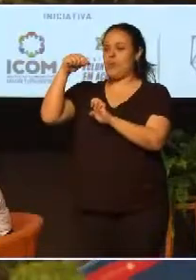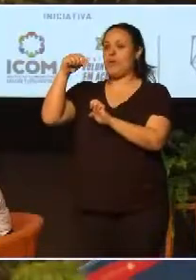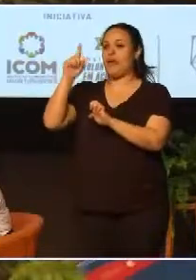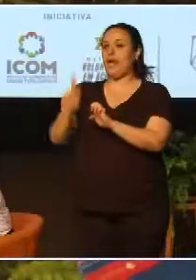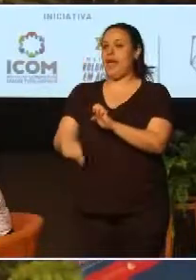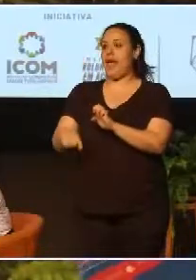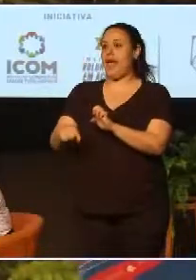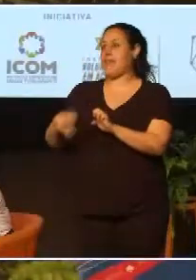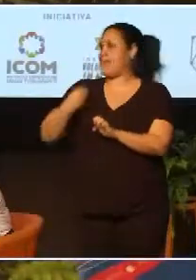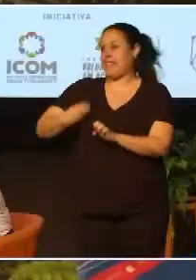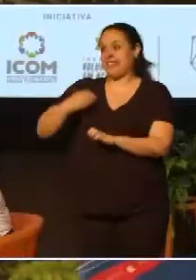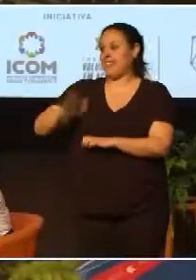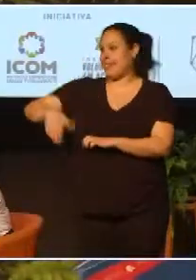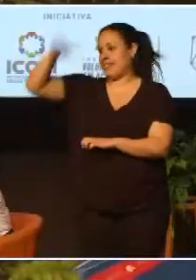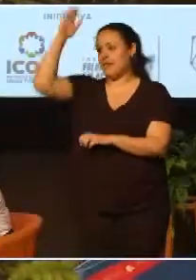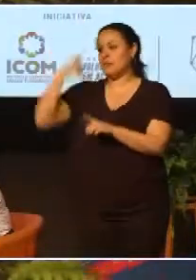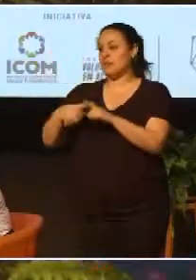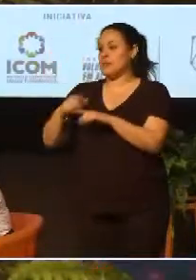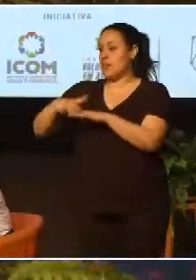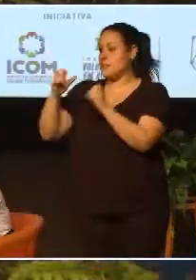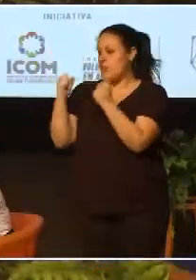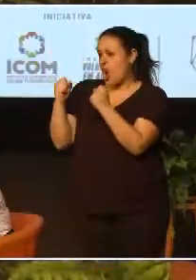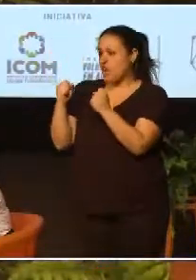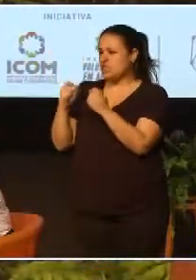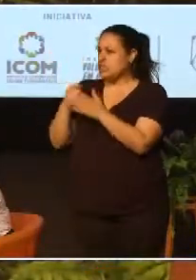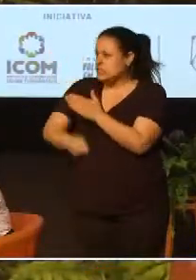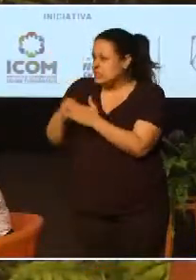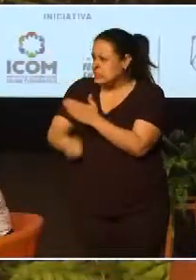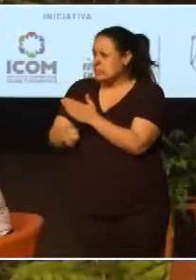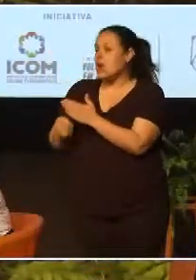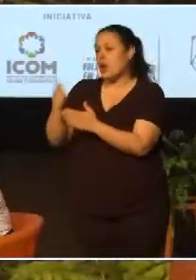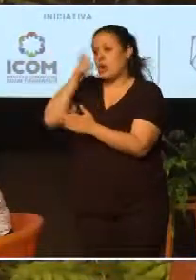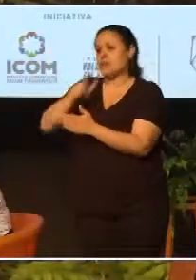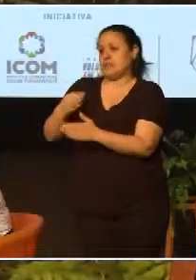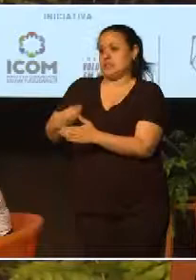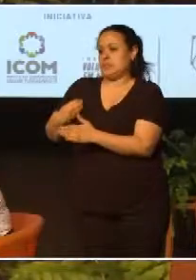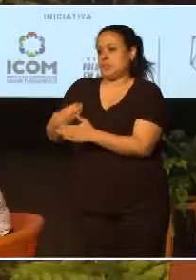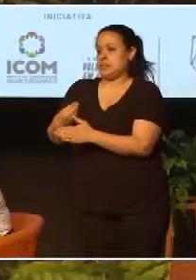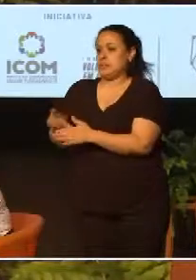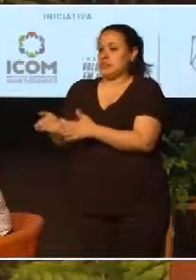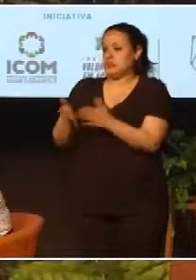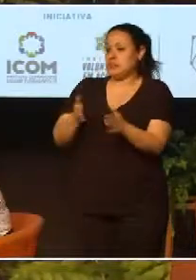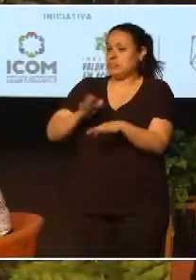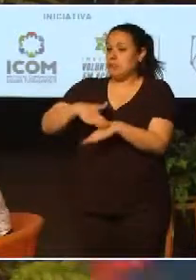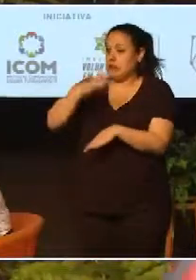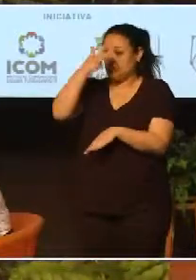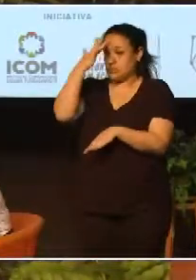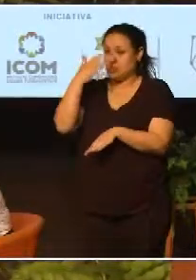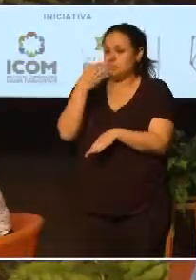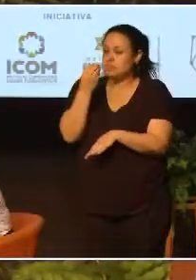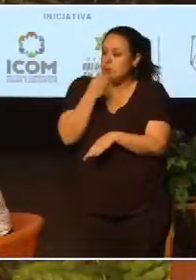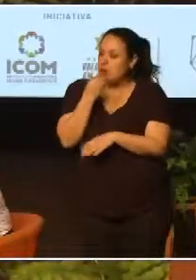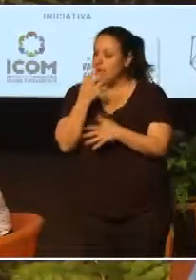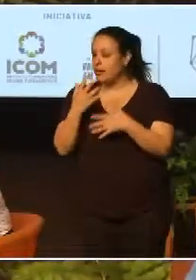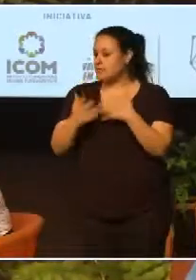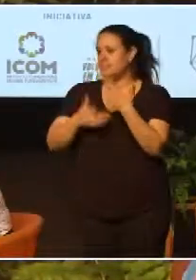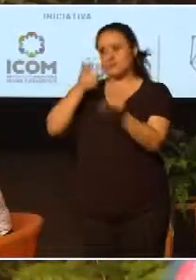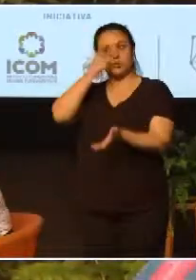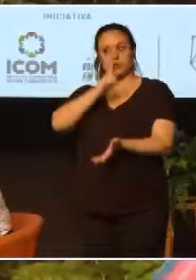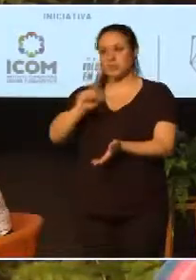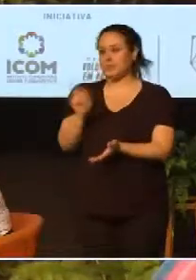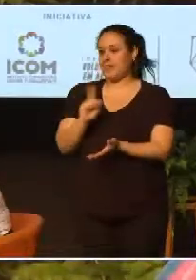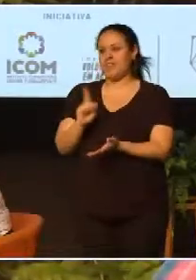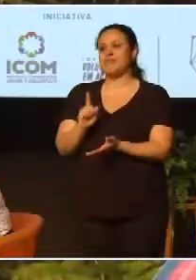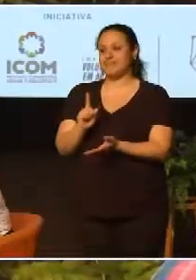mais fracos, infelizmente, não conseguiam. E aí nós viemos para uma cidade em São Paulo que se chama Diadema, que é uma